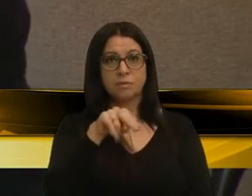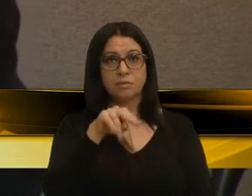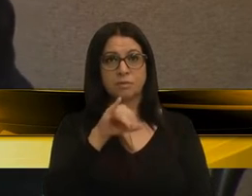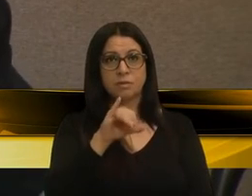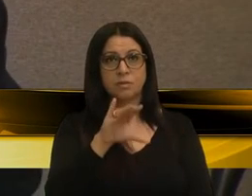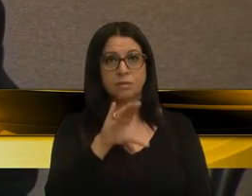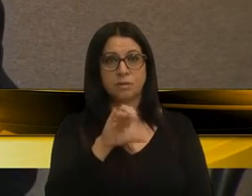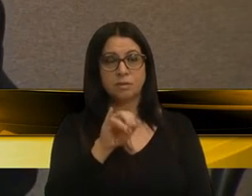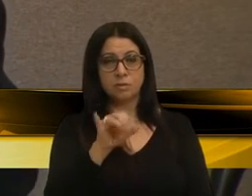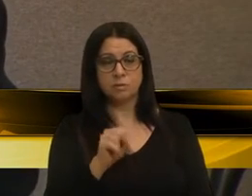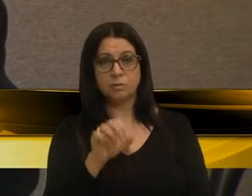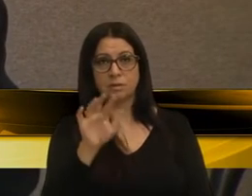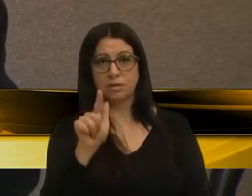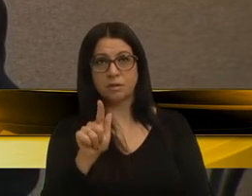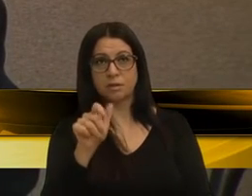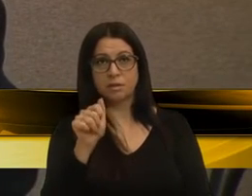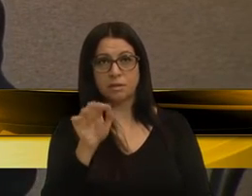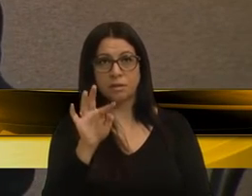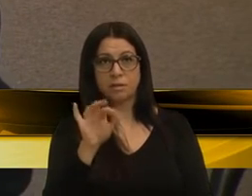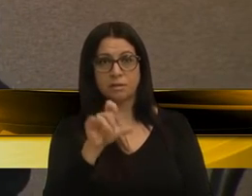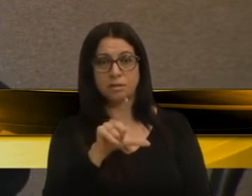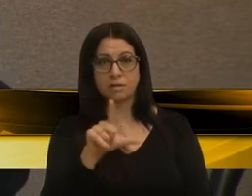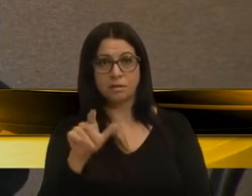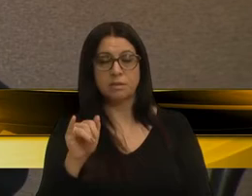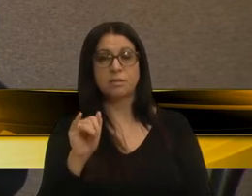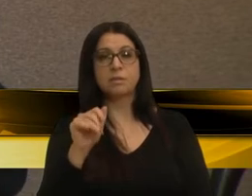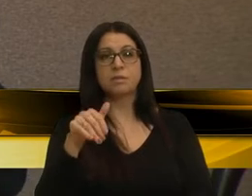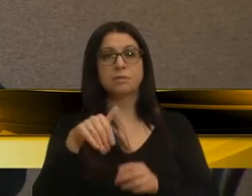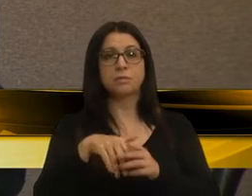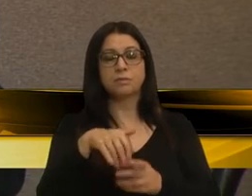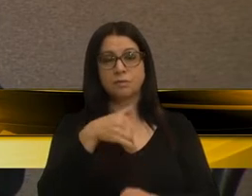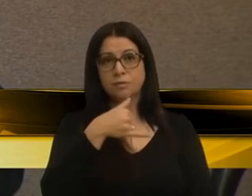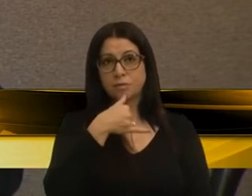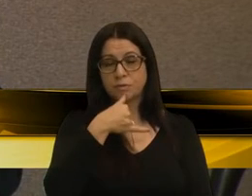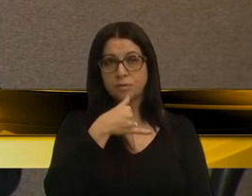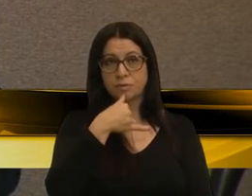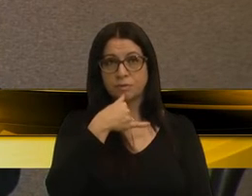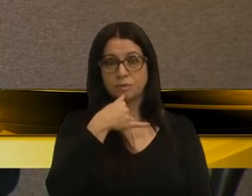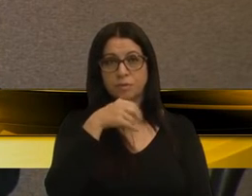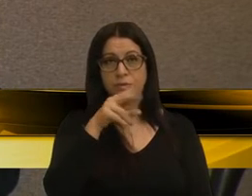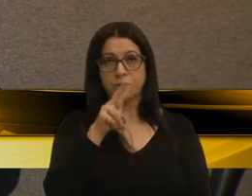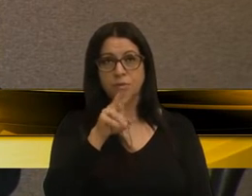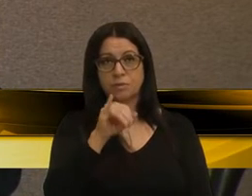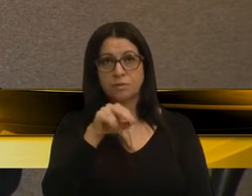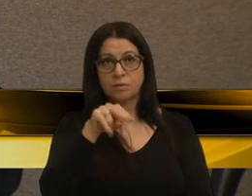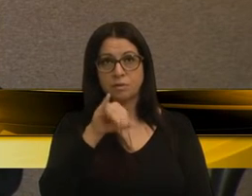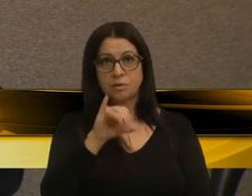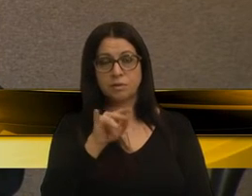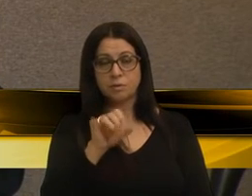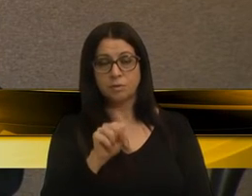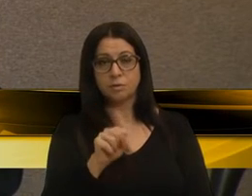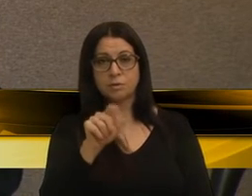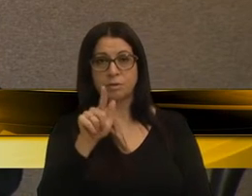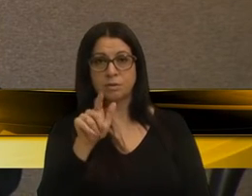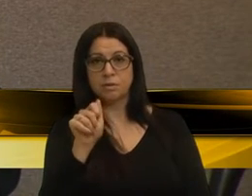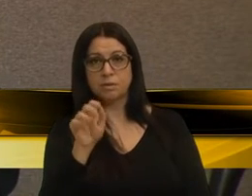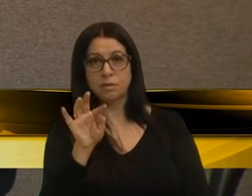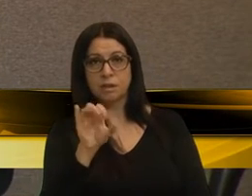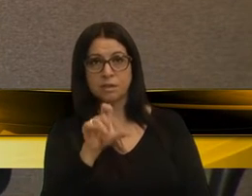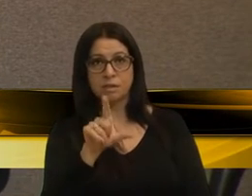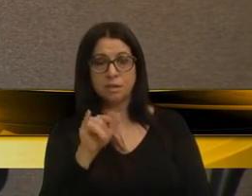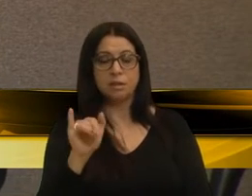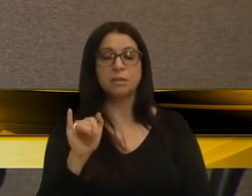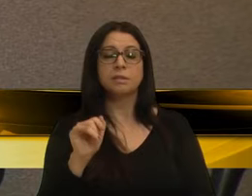Gatelli. Apresento nesta data voto de pesar pelo falecimento de Vinícius Gatelli, enviando à família